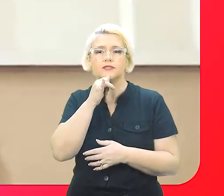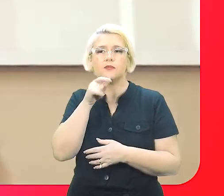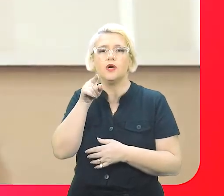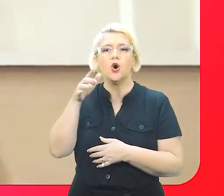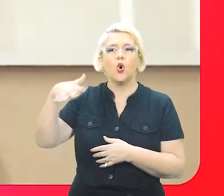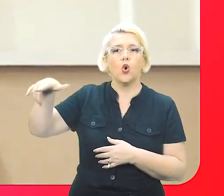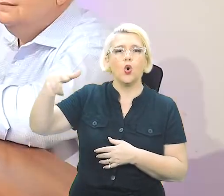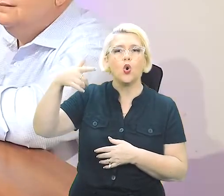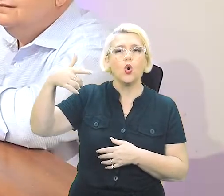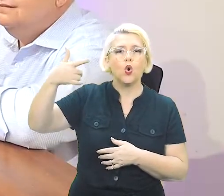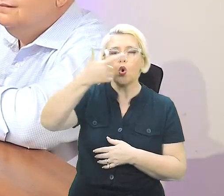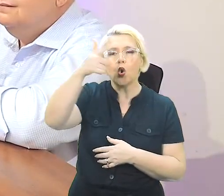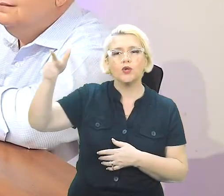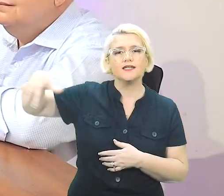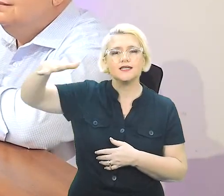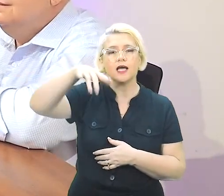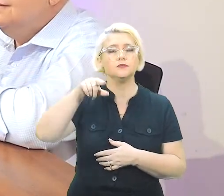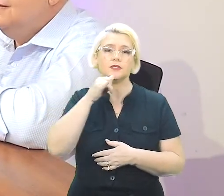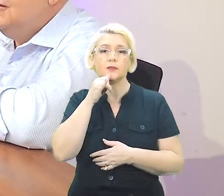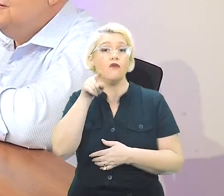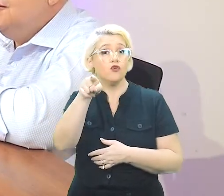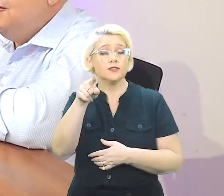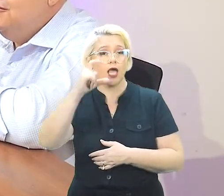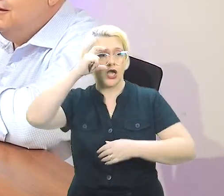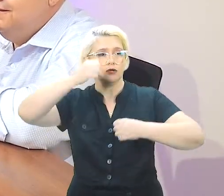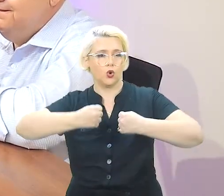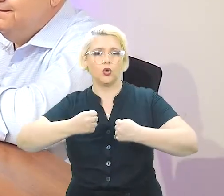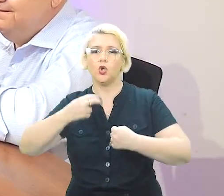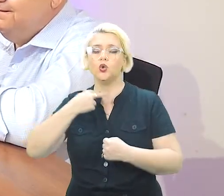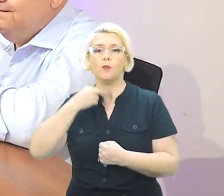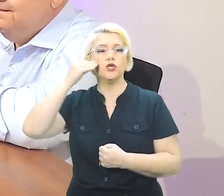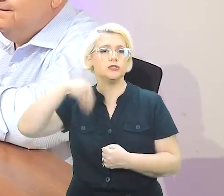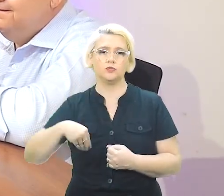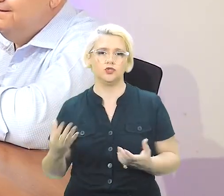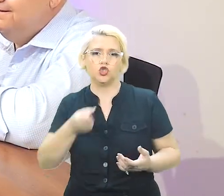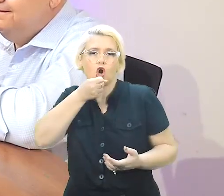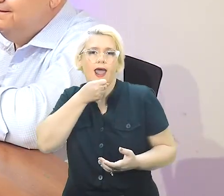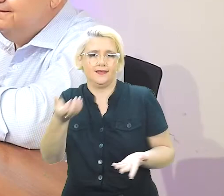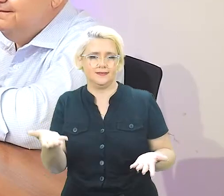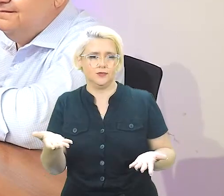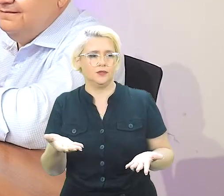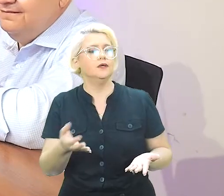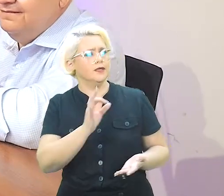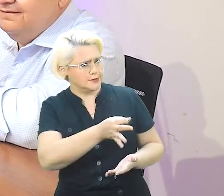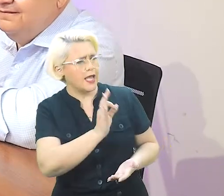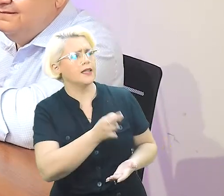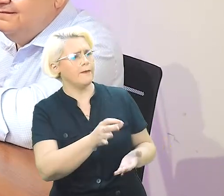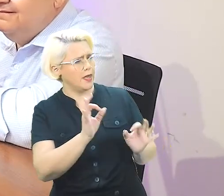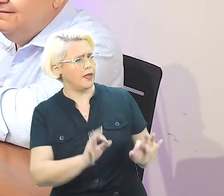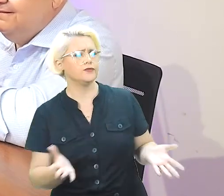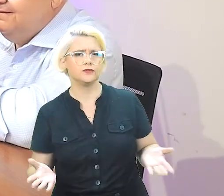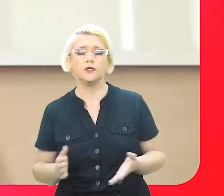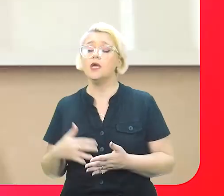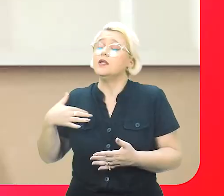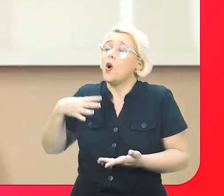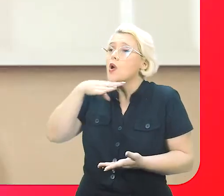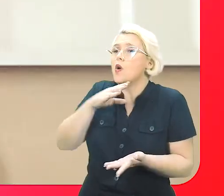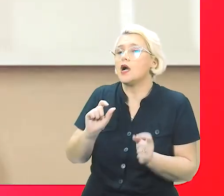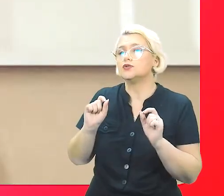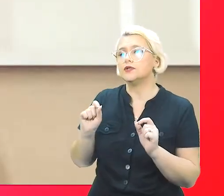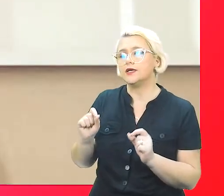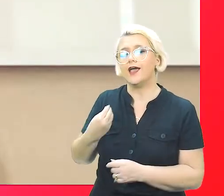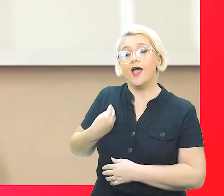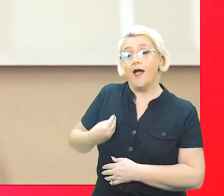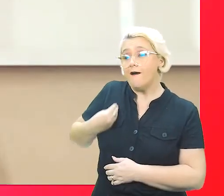você, como um jornalista, você não pode esmorecer. De forma alguma. E aí, eu acho que